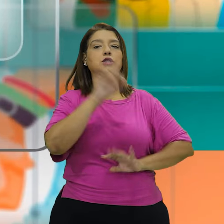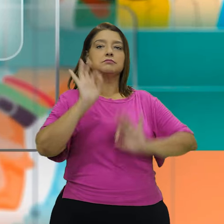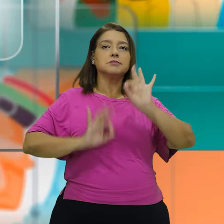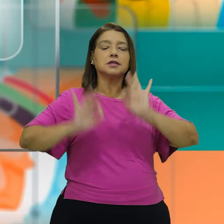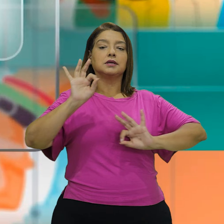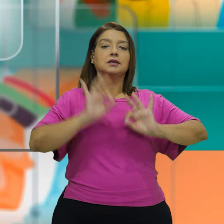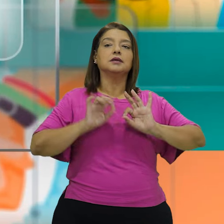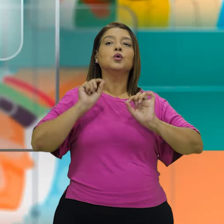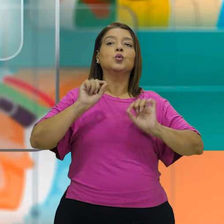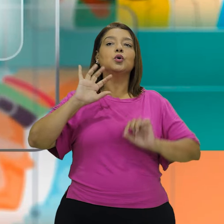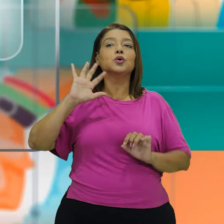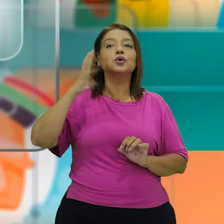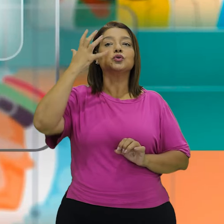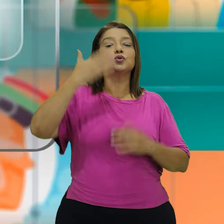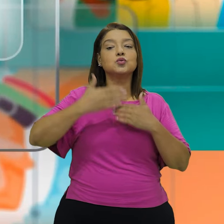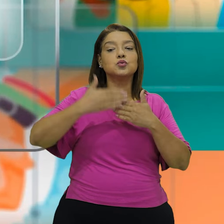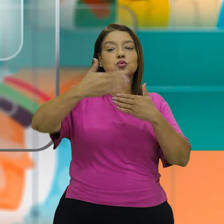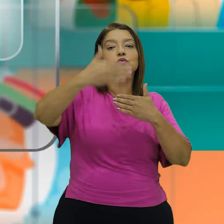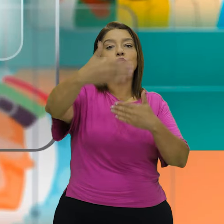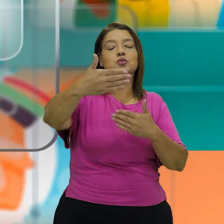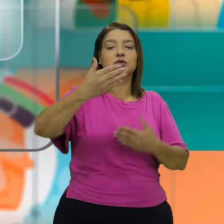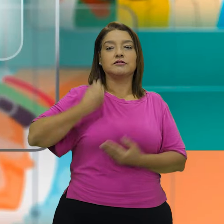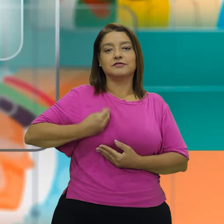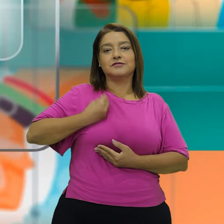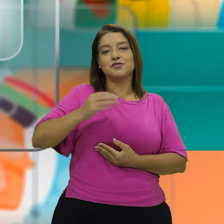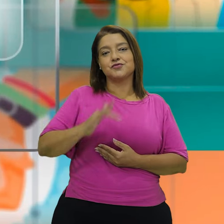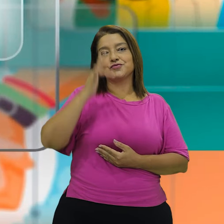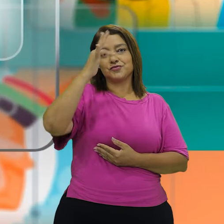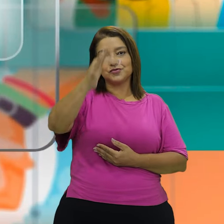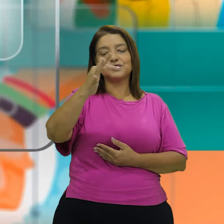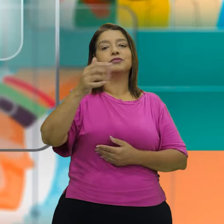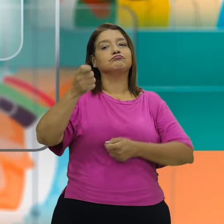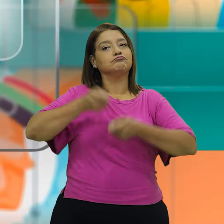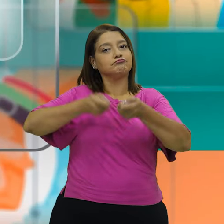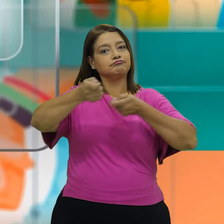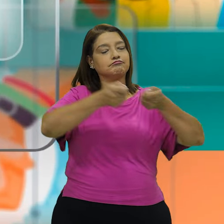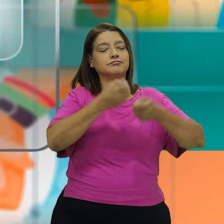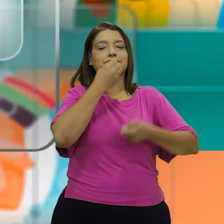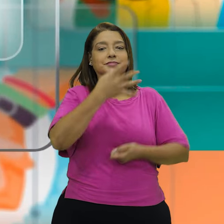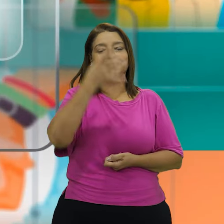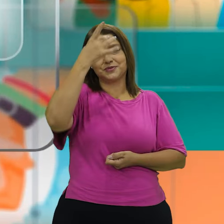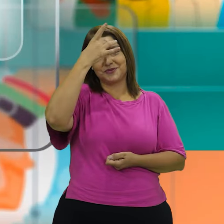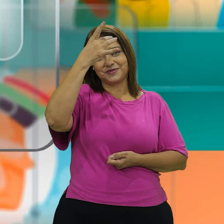público para enfrentar as pressões da vida adulta de forma equilibrada e